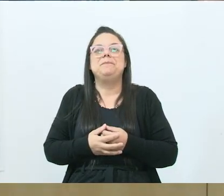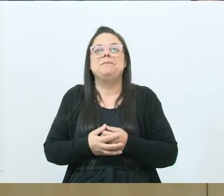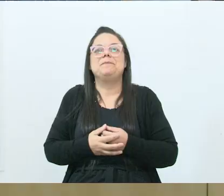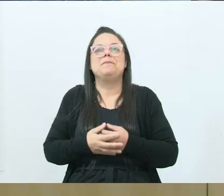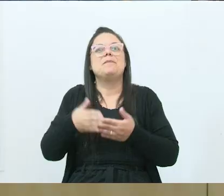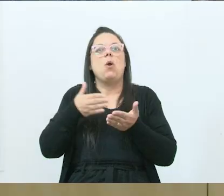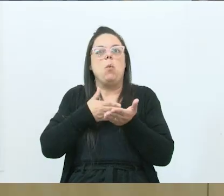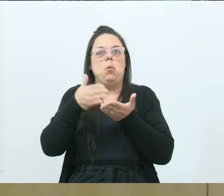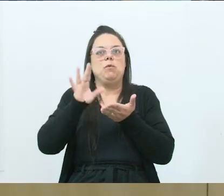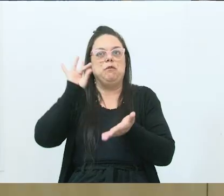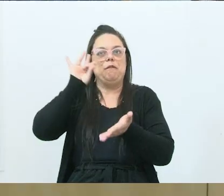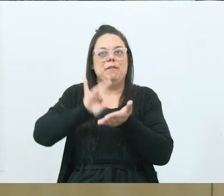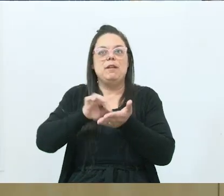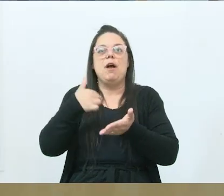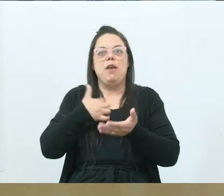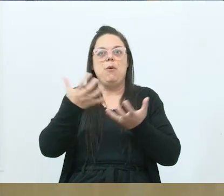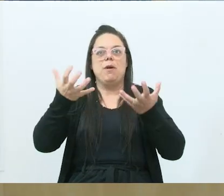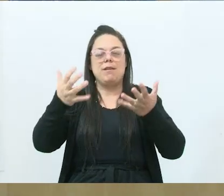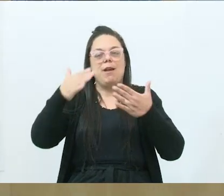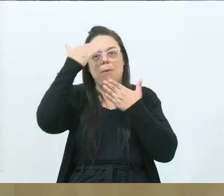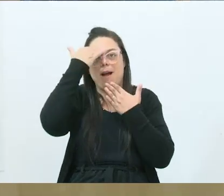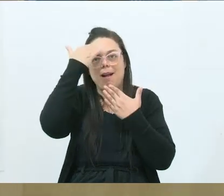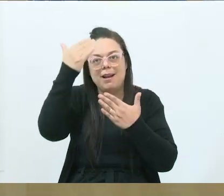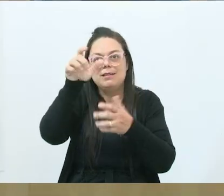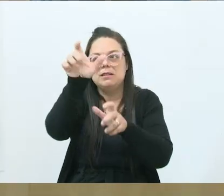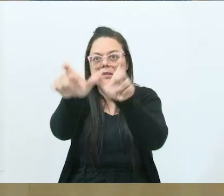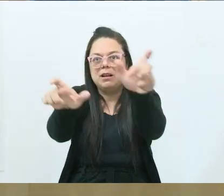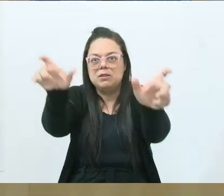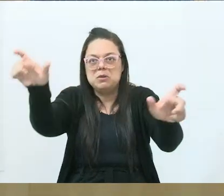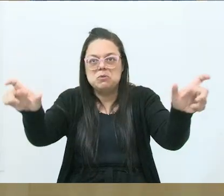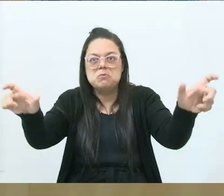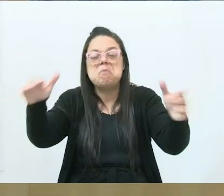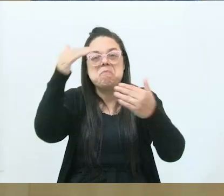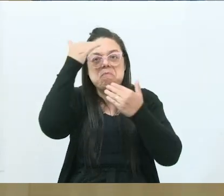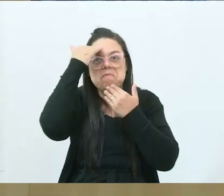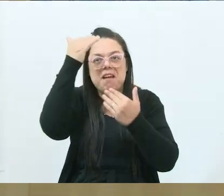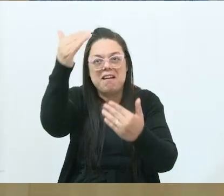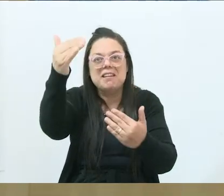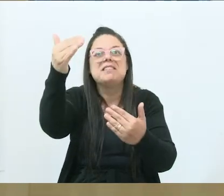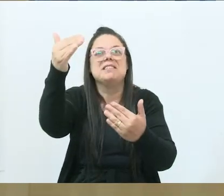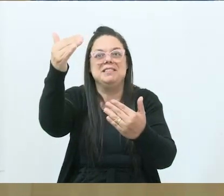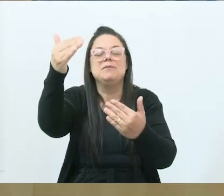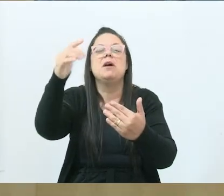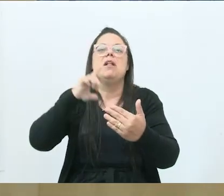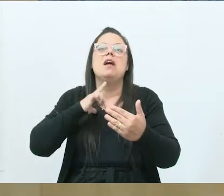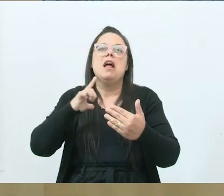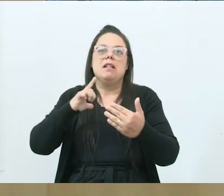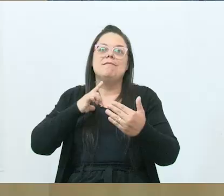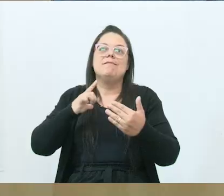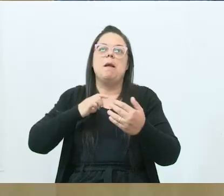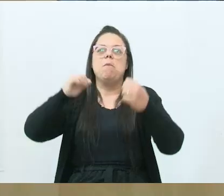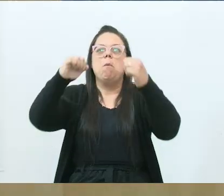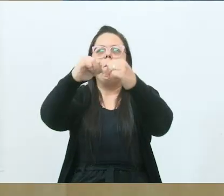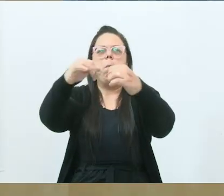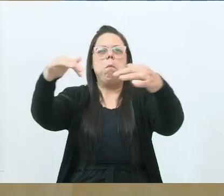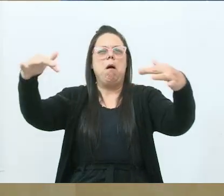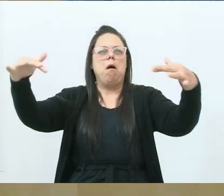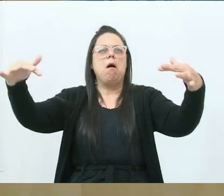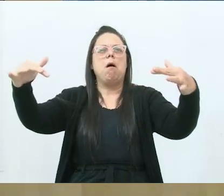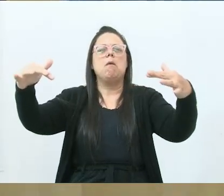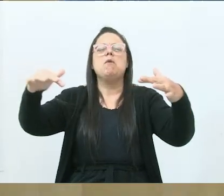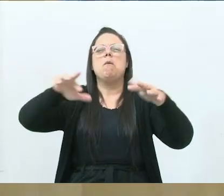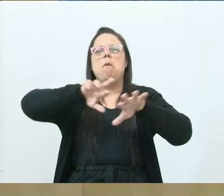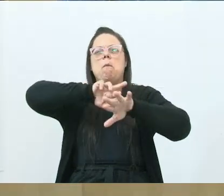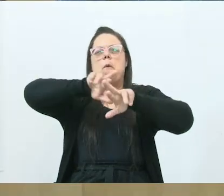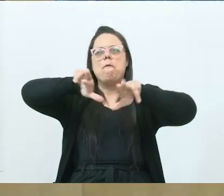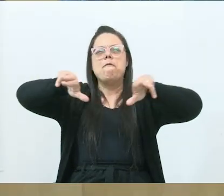início oficial, quero agradecer a presença de cada um dos senhores aqui. Nós temos uma plateia com vários